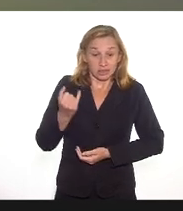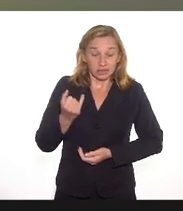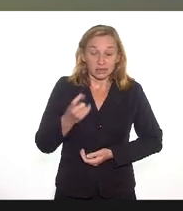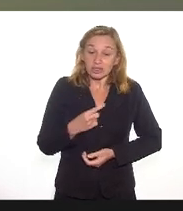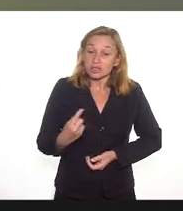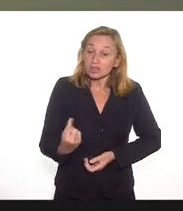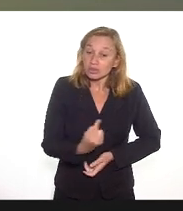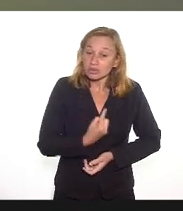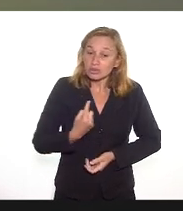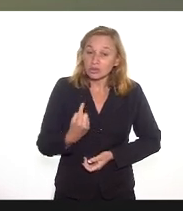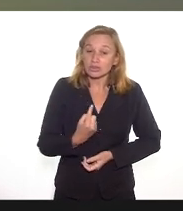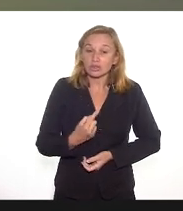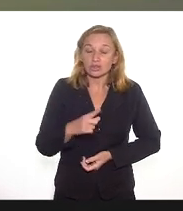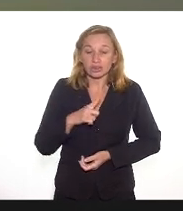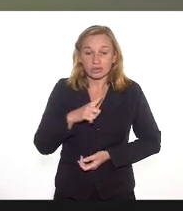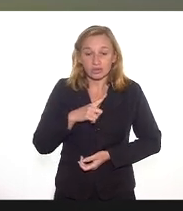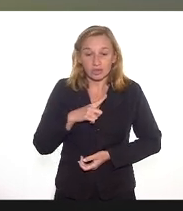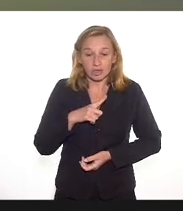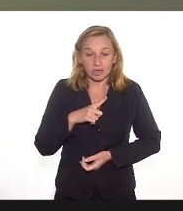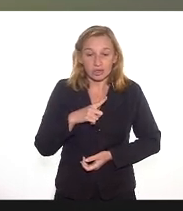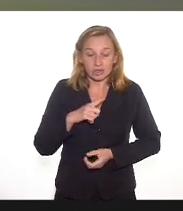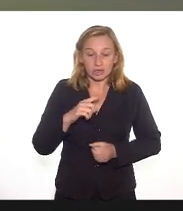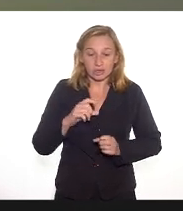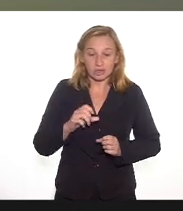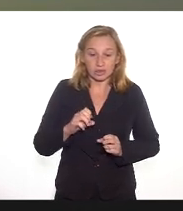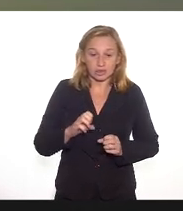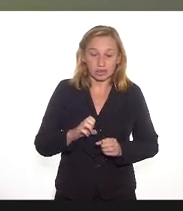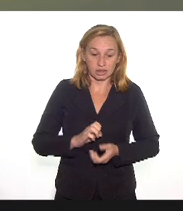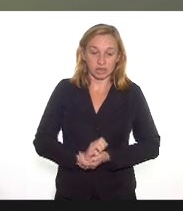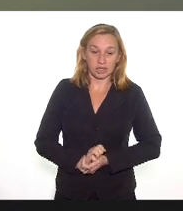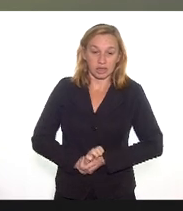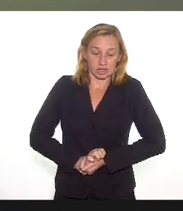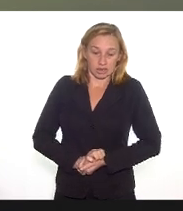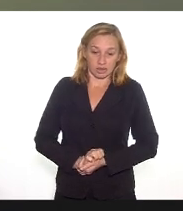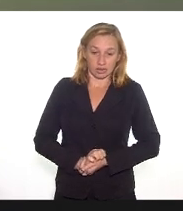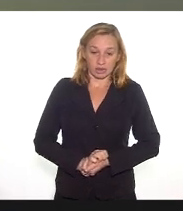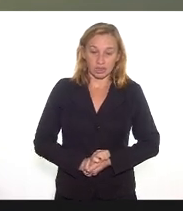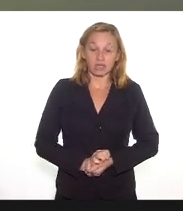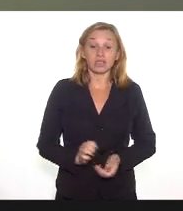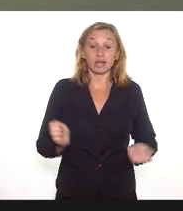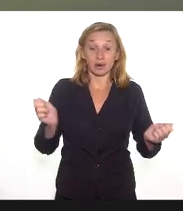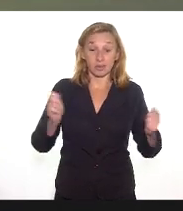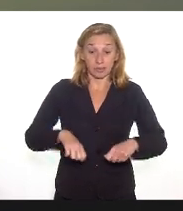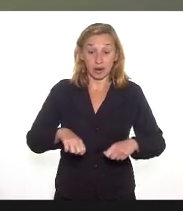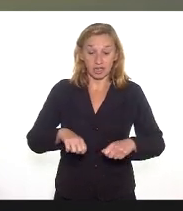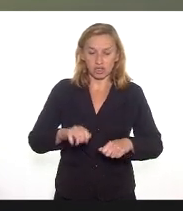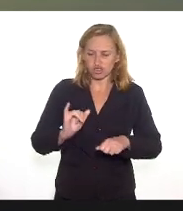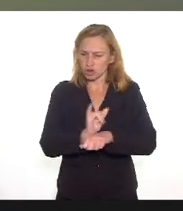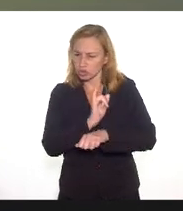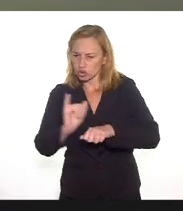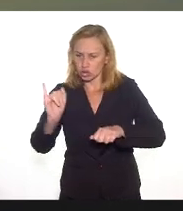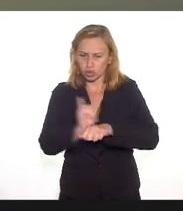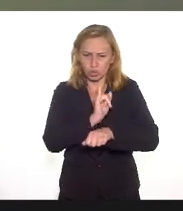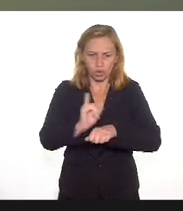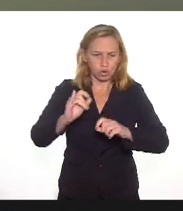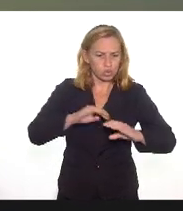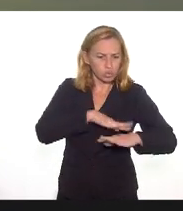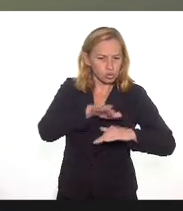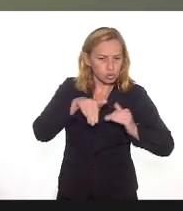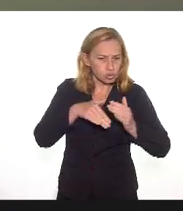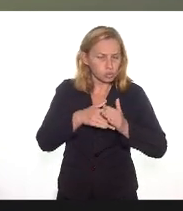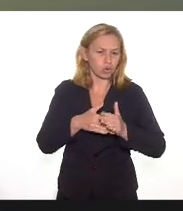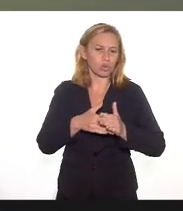nós tivéssemos ali a postura de um estadista, que fosse capaz de articular com todos os